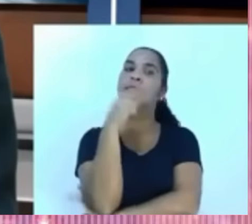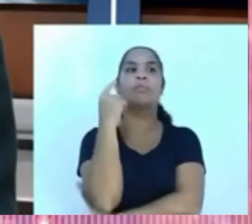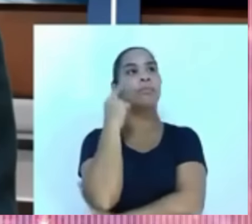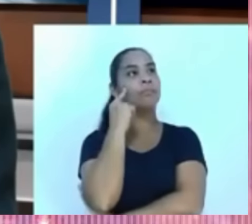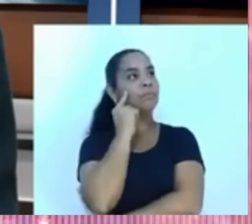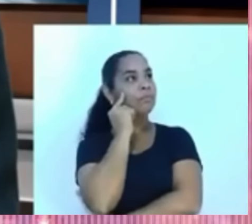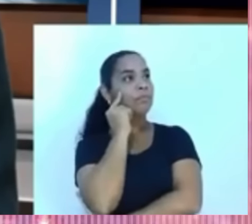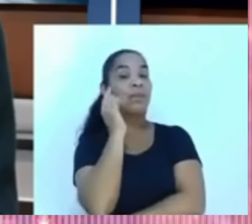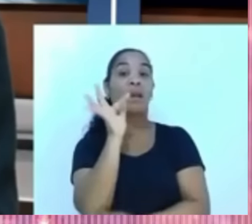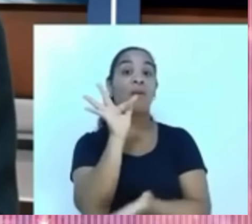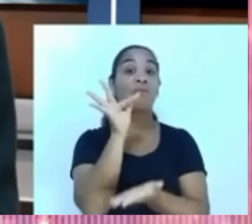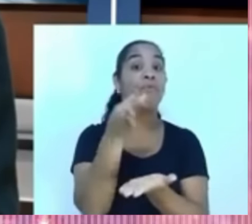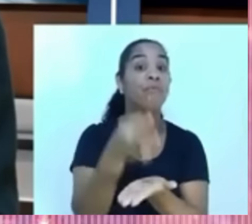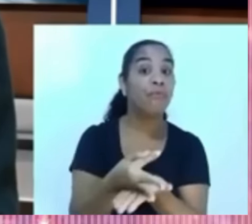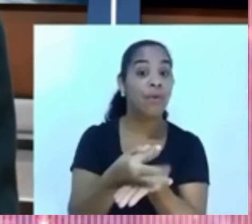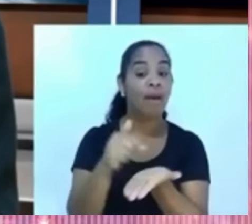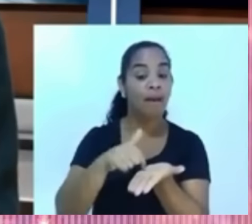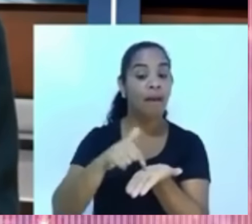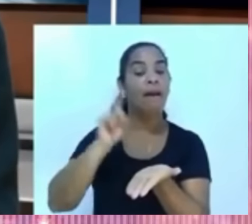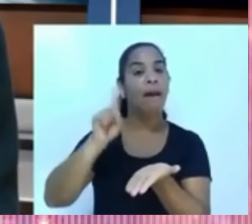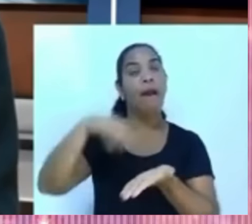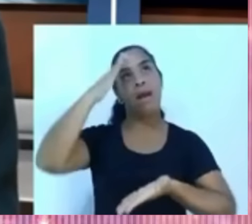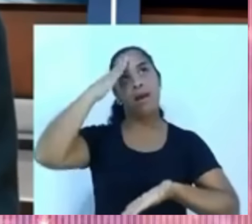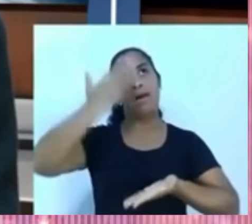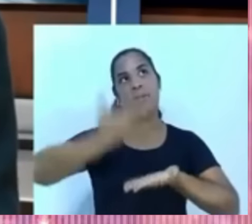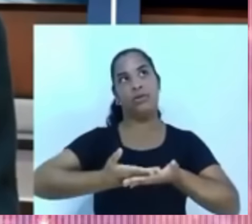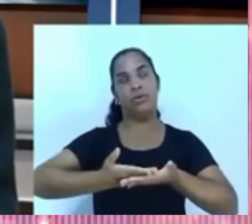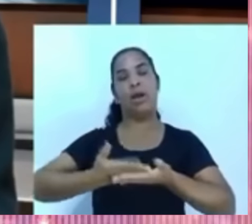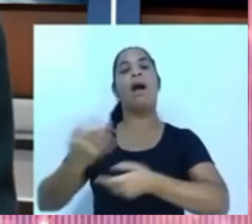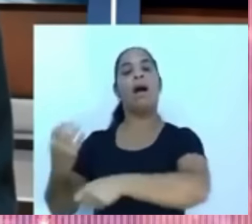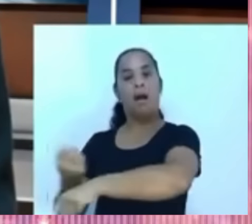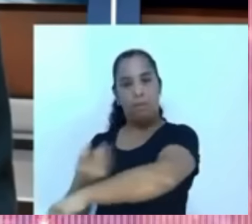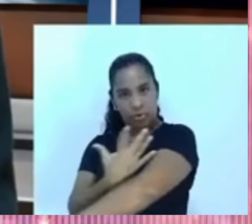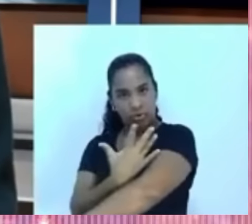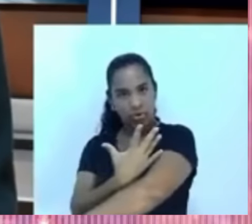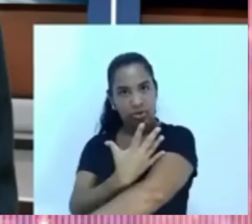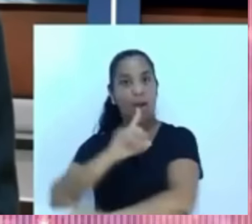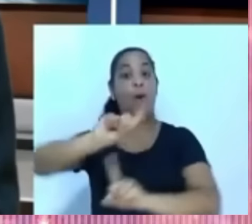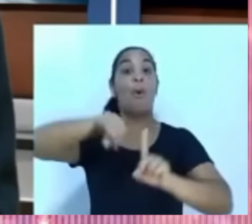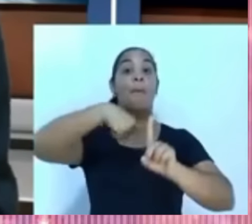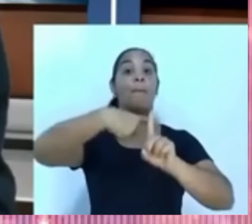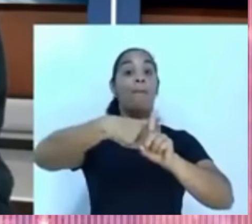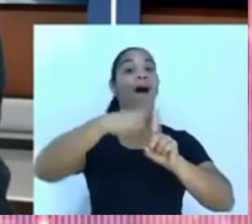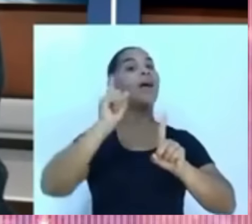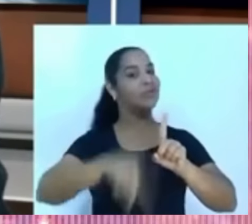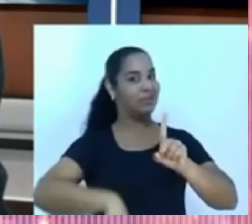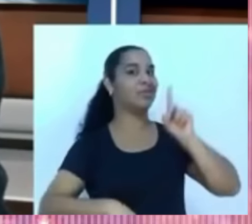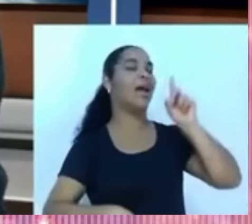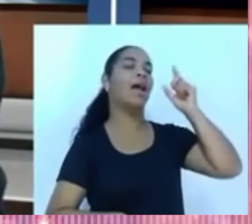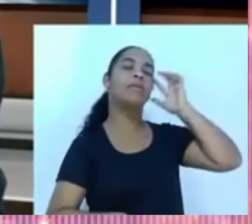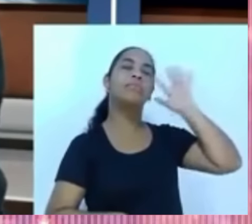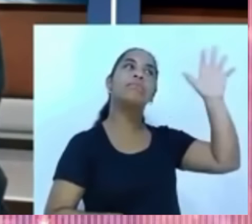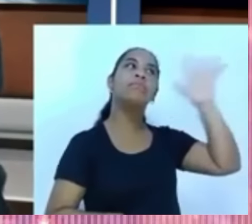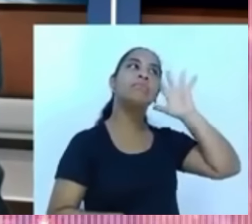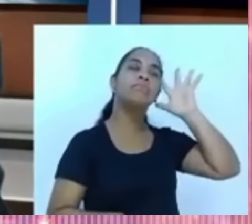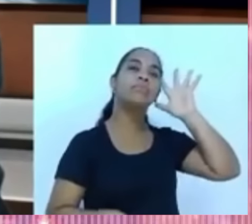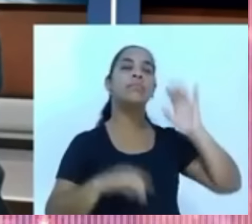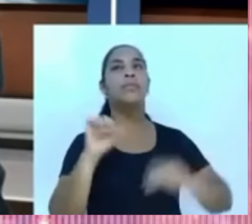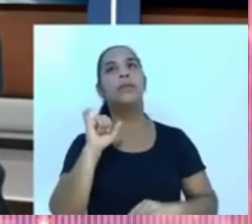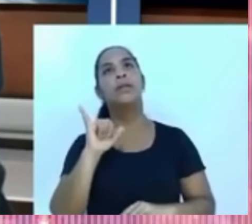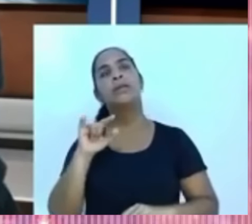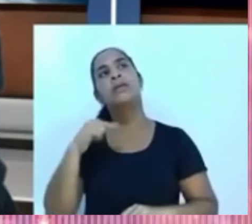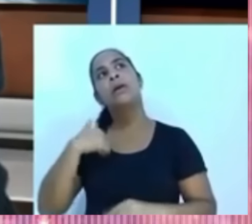uma crença emocional mas é também racional ao acreditar nós temos que